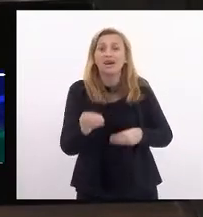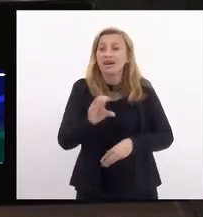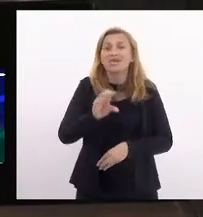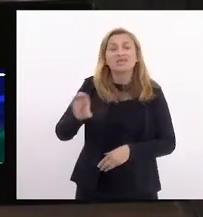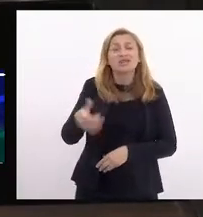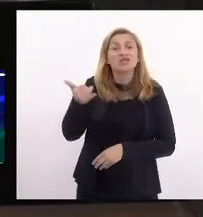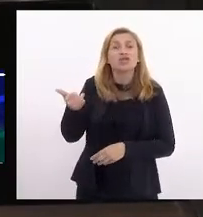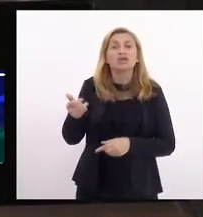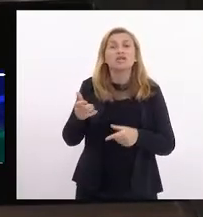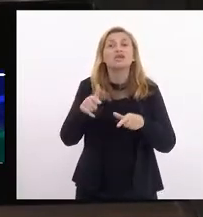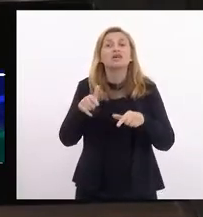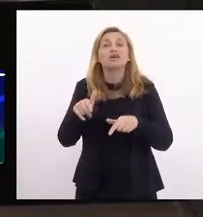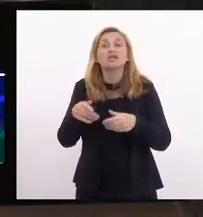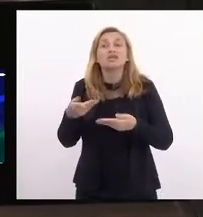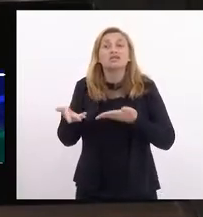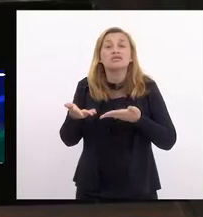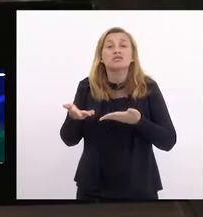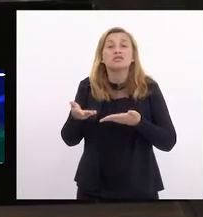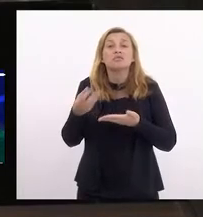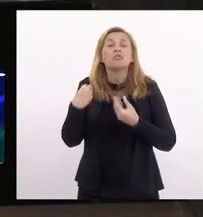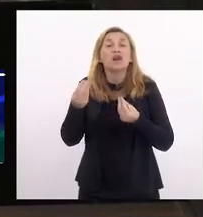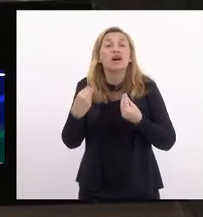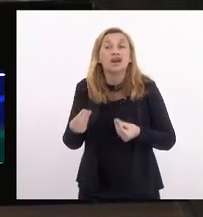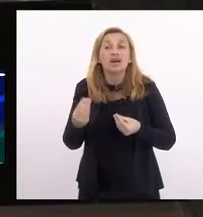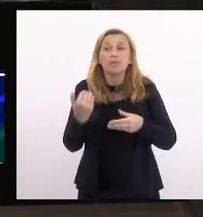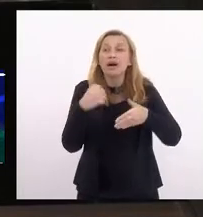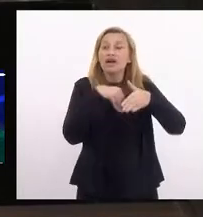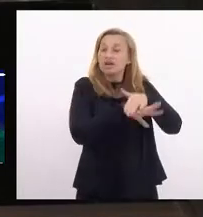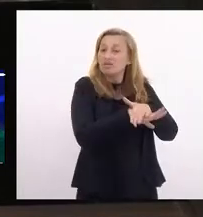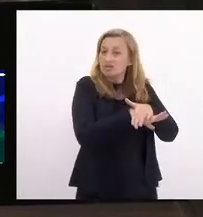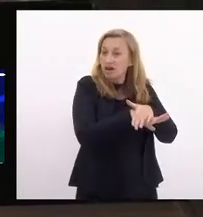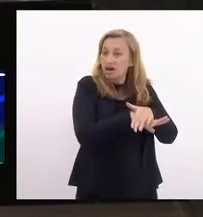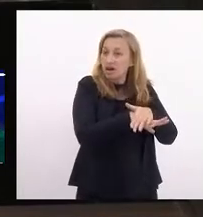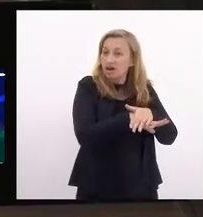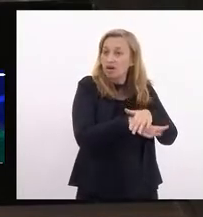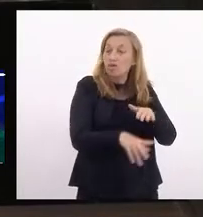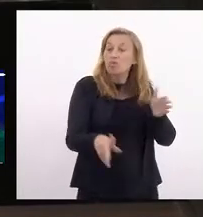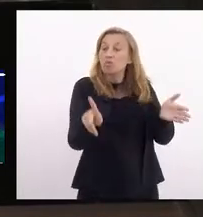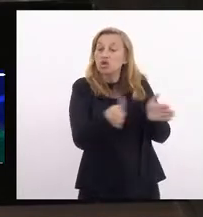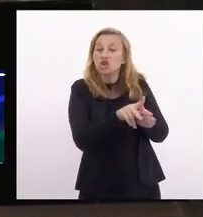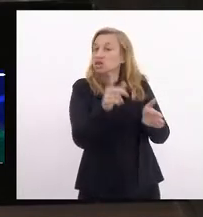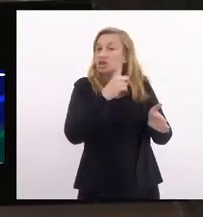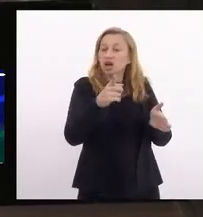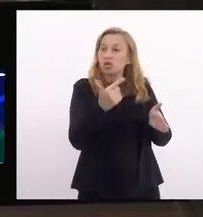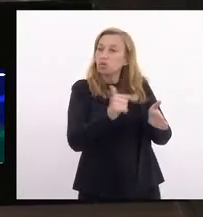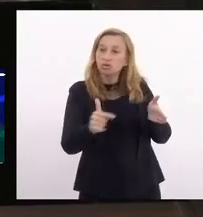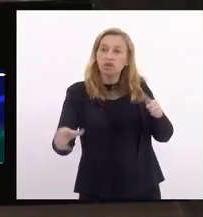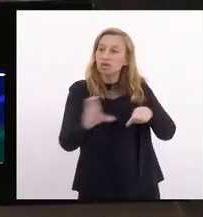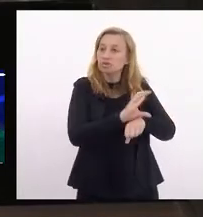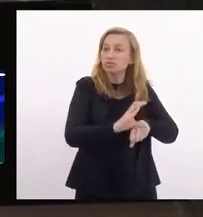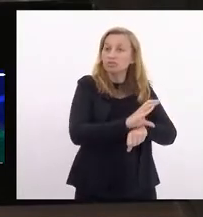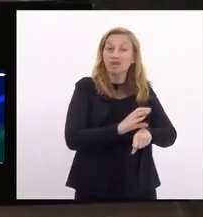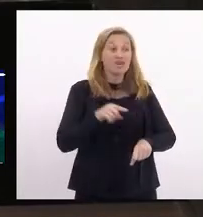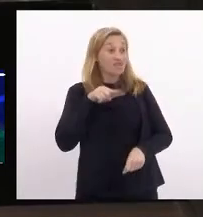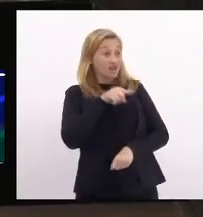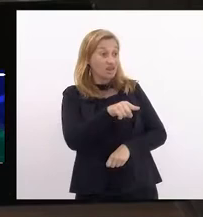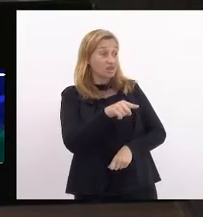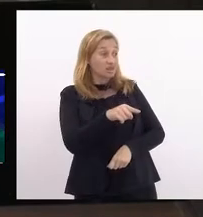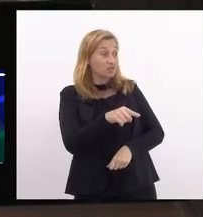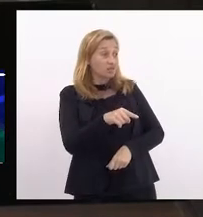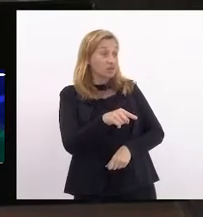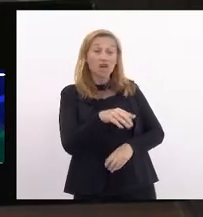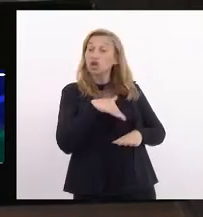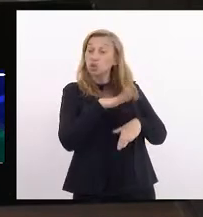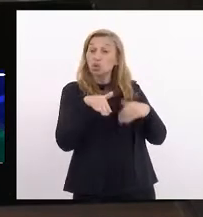ccj justamente para que vai projeto que não são constitucionais e esse projeto é inconstitucional na sua